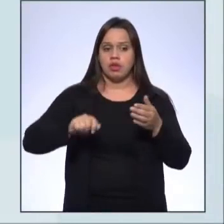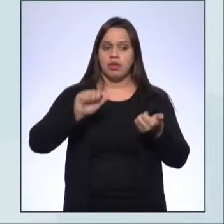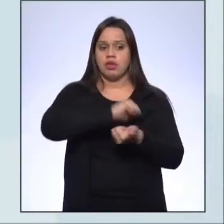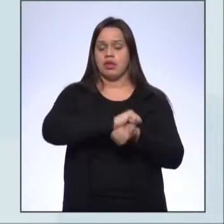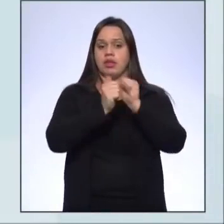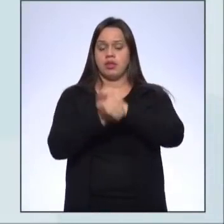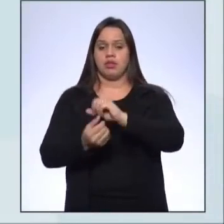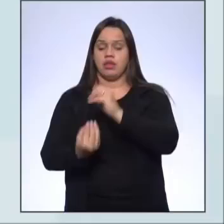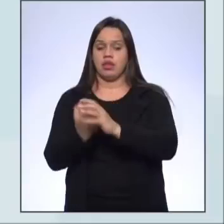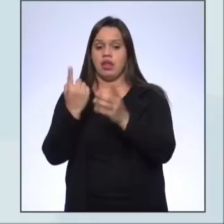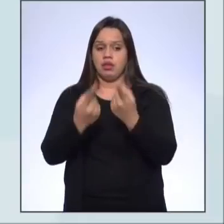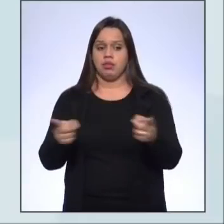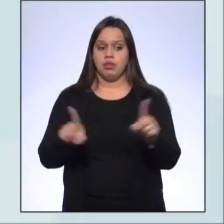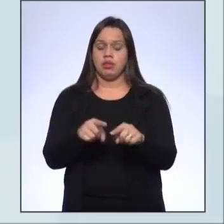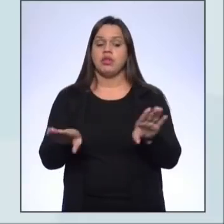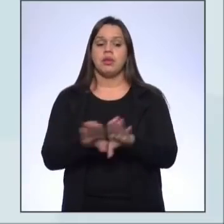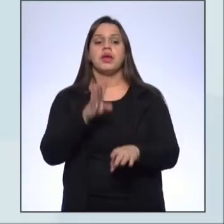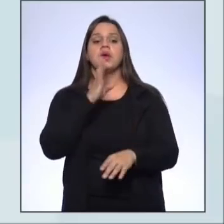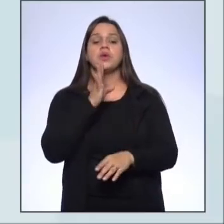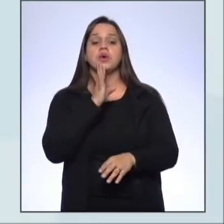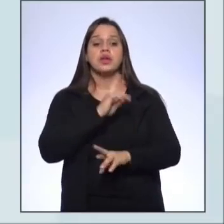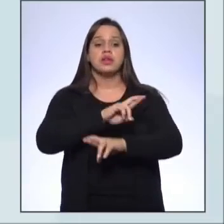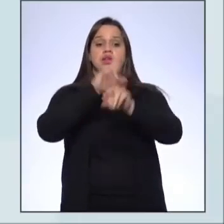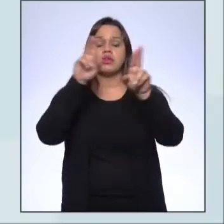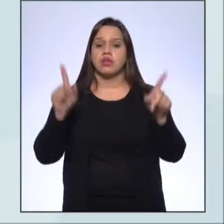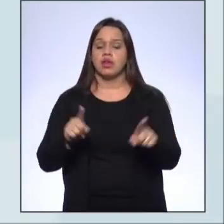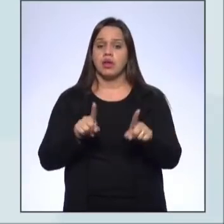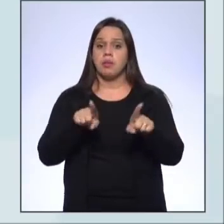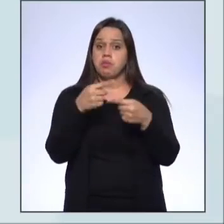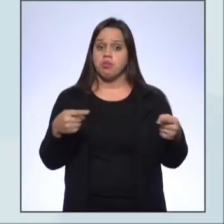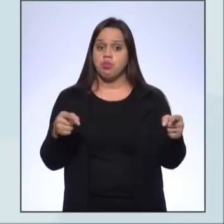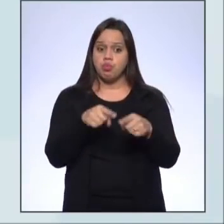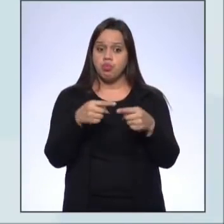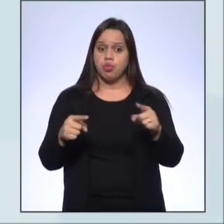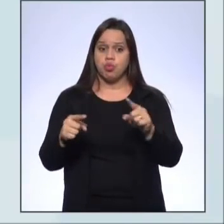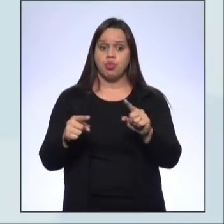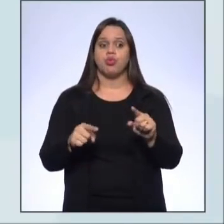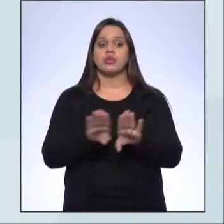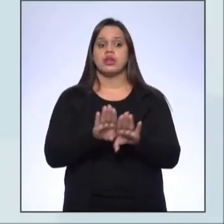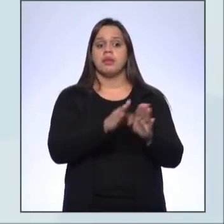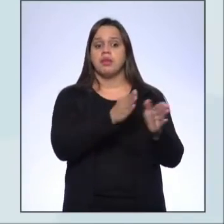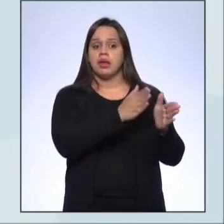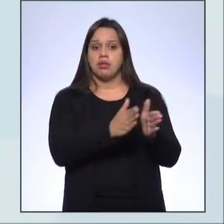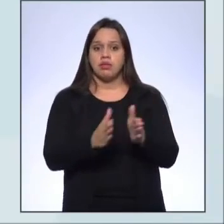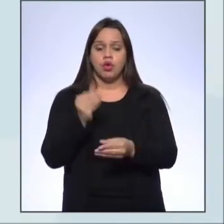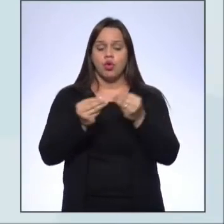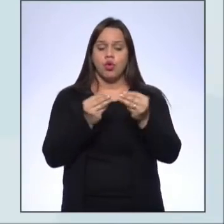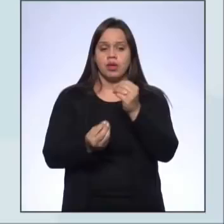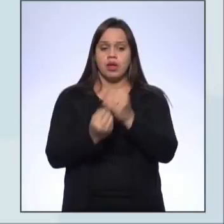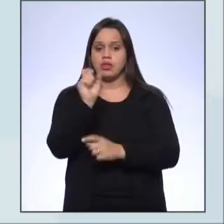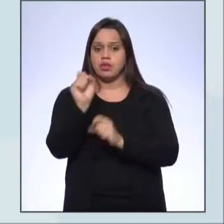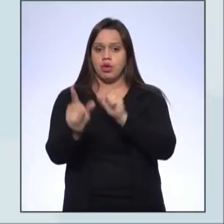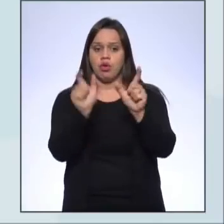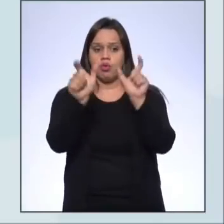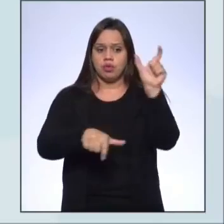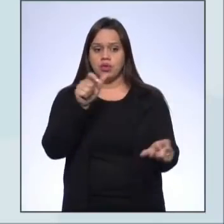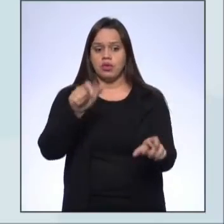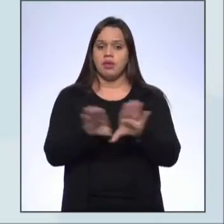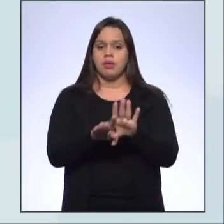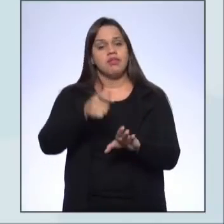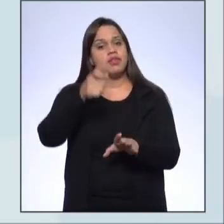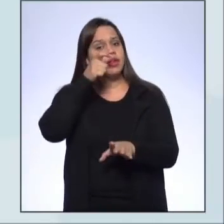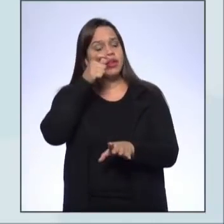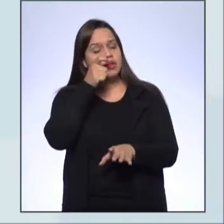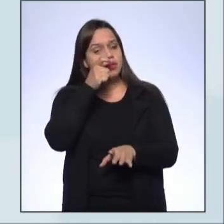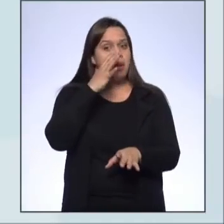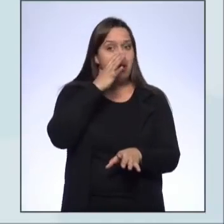criações musicais. Conhecemos diferentes trilhas sonoras, o processo de criação de alguns artistas e fizemos apreciações